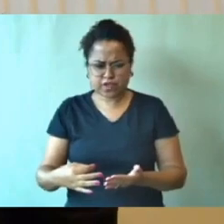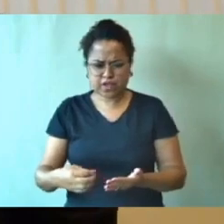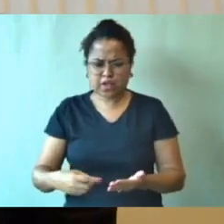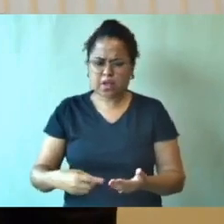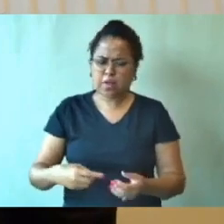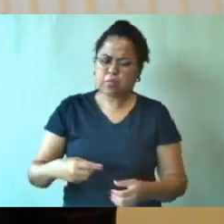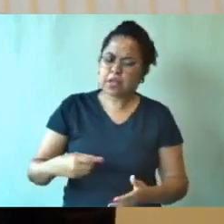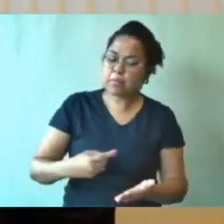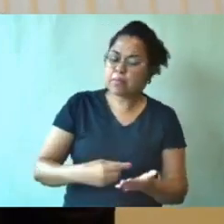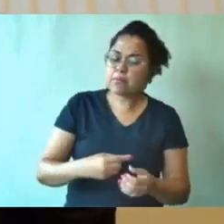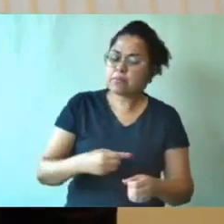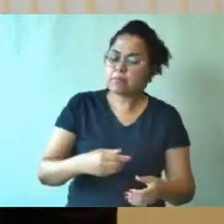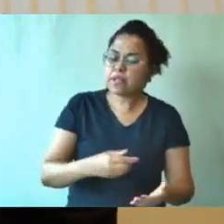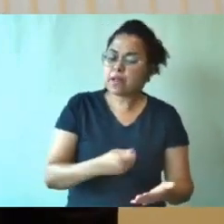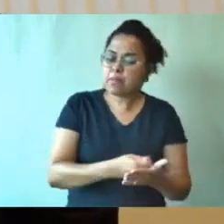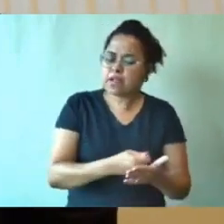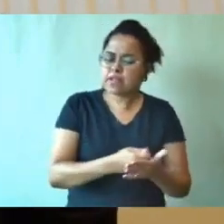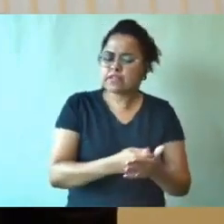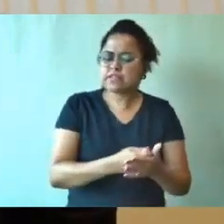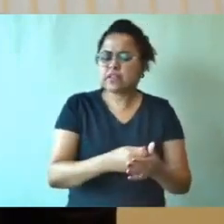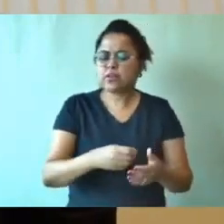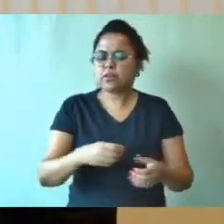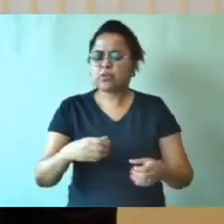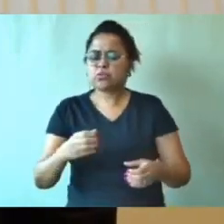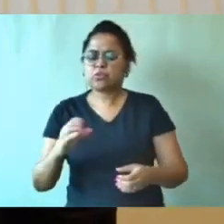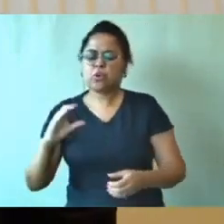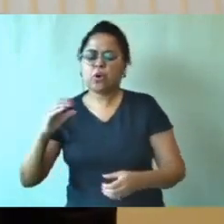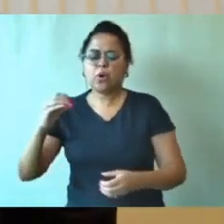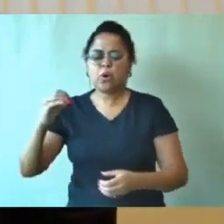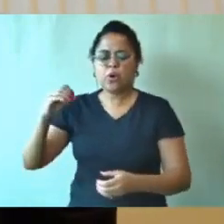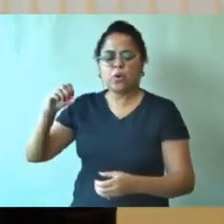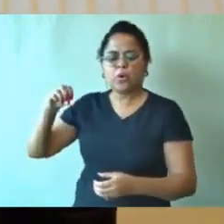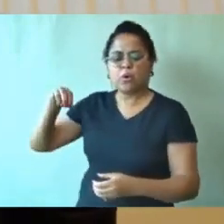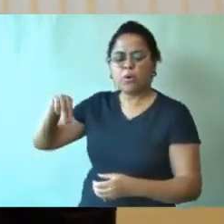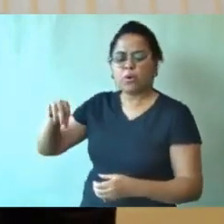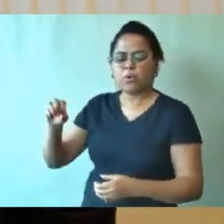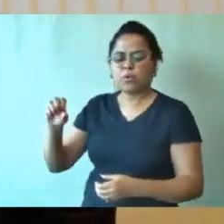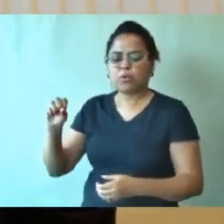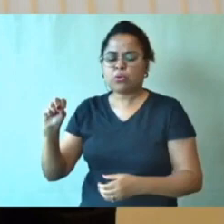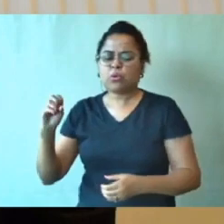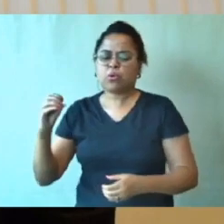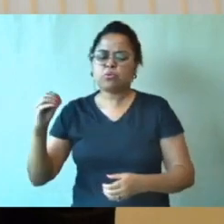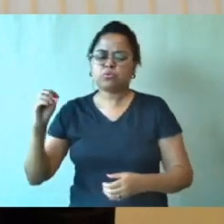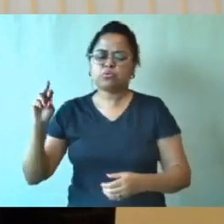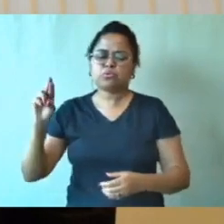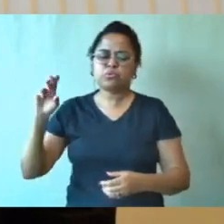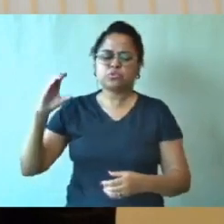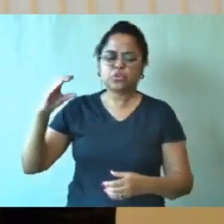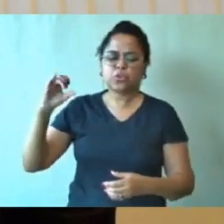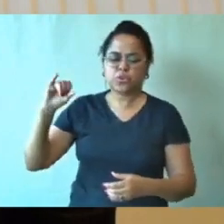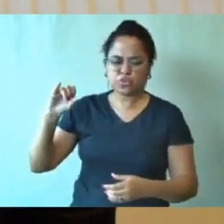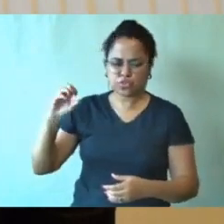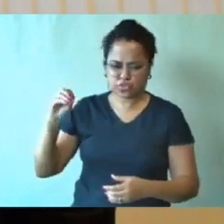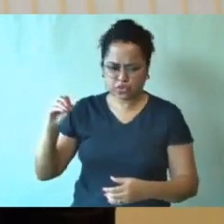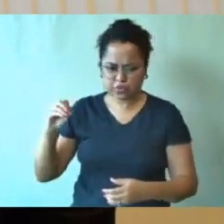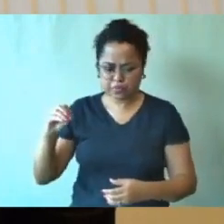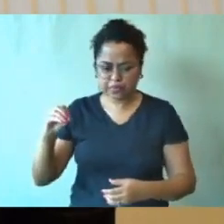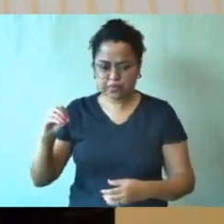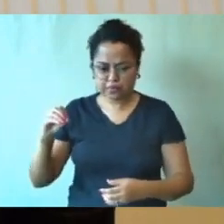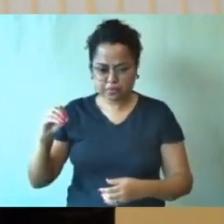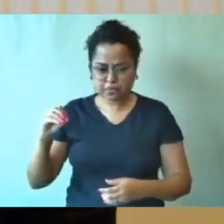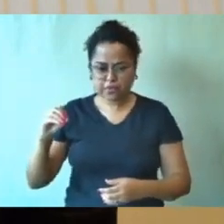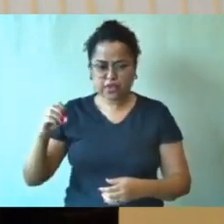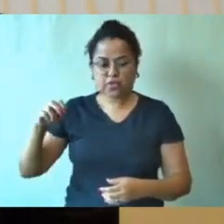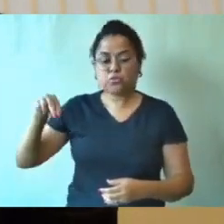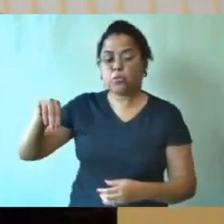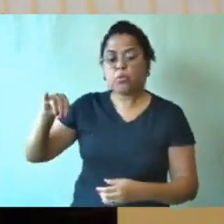consórcio, e transferi essa participação para uma empresa indicada pelo Nilo Simão Júnior. Tem um Gonçalves aí no meio, Nilo